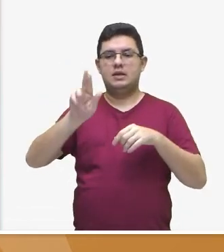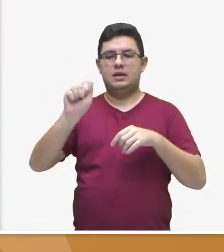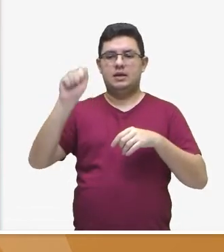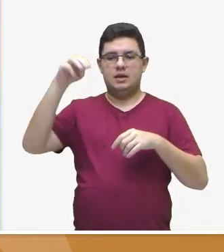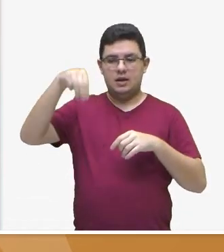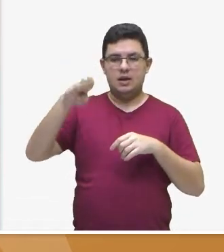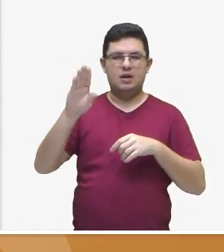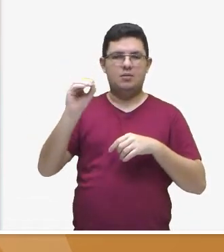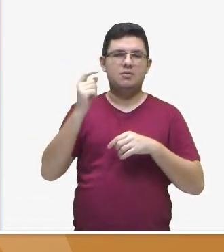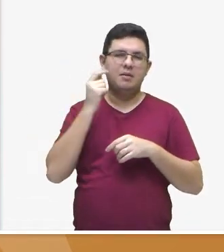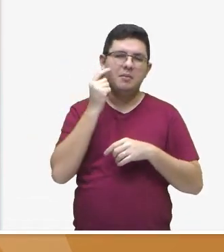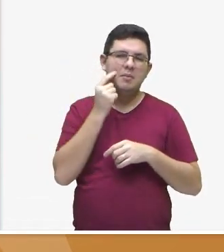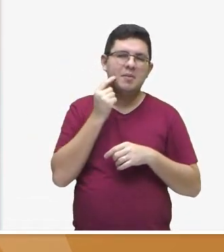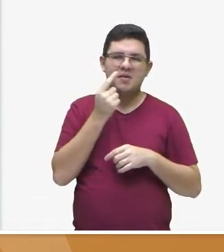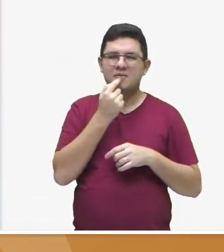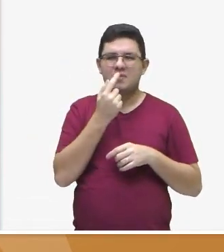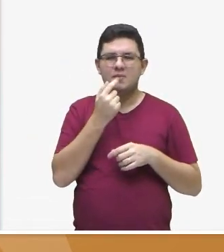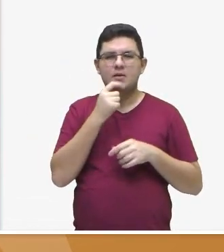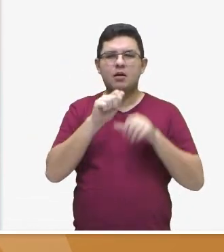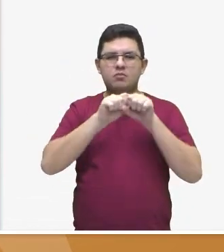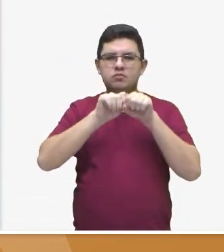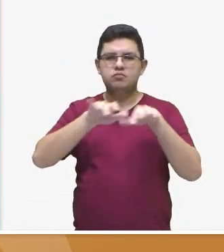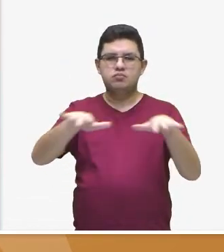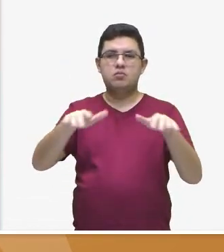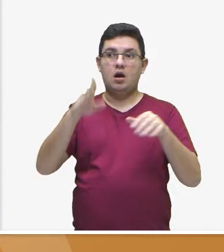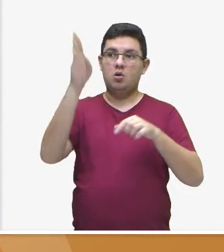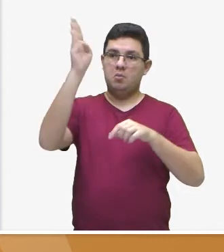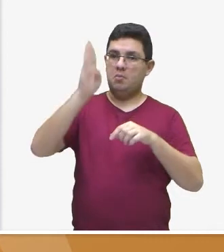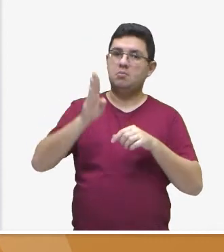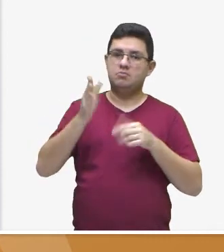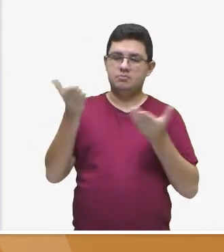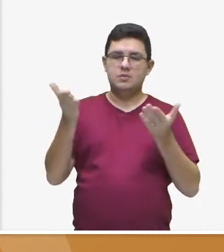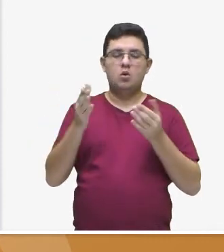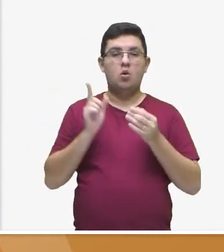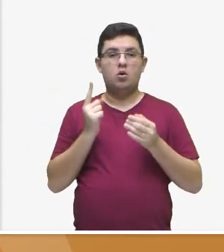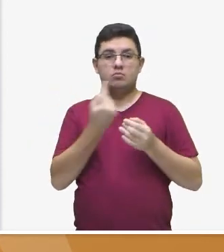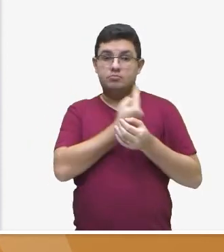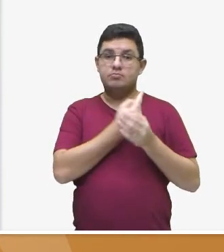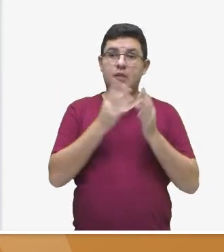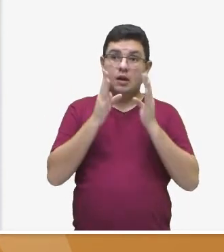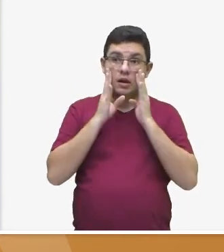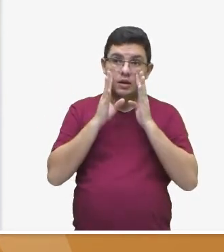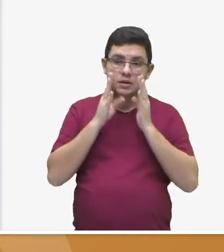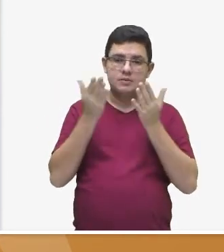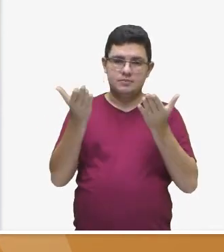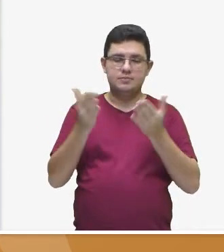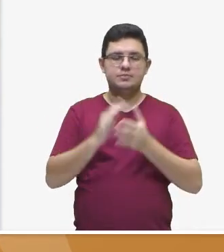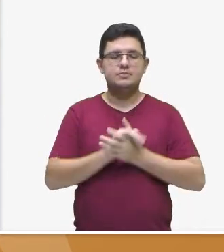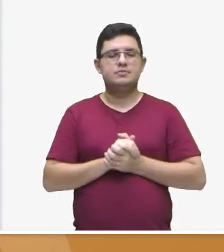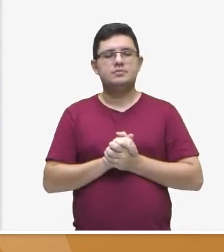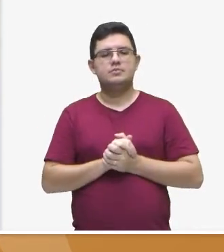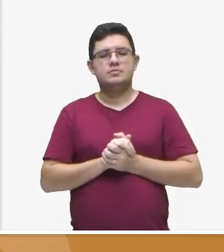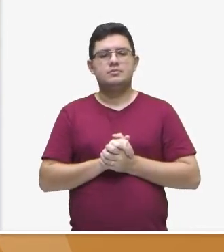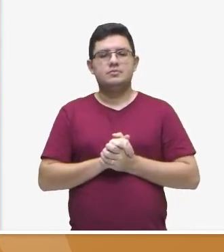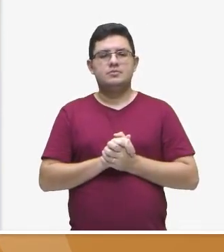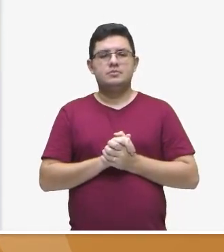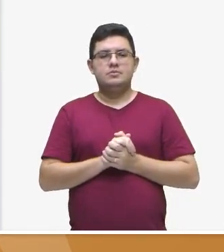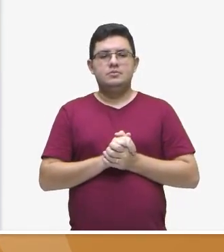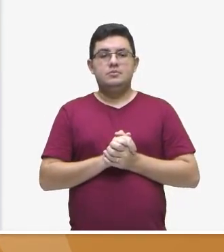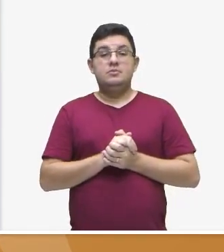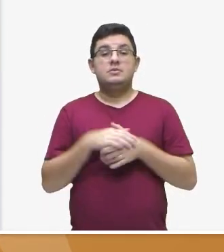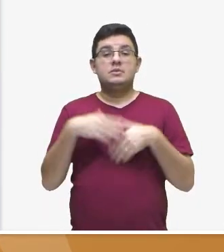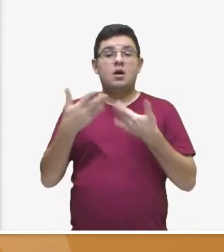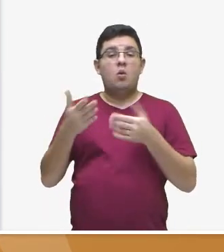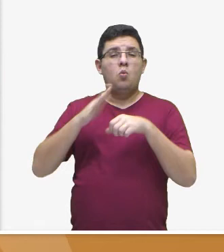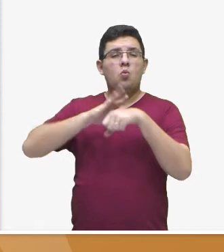e se tornando uma epidemia no nosso país. É preciso que a gente chame atenção para isso. Então, vamos lá. As epidemias matavam